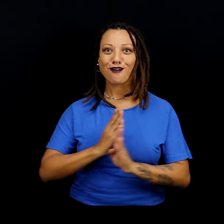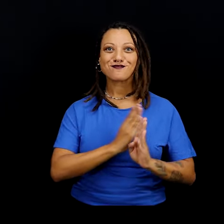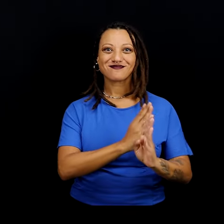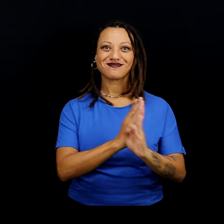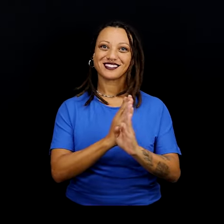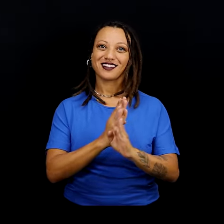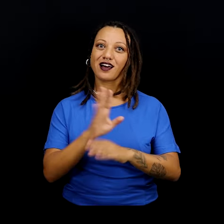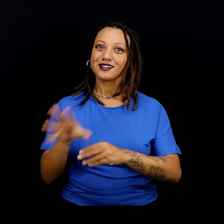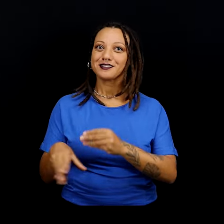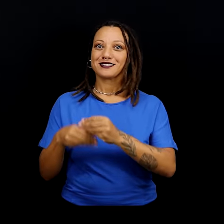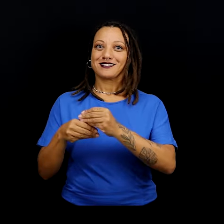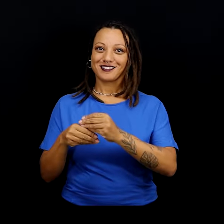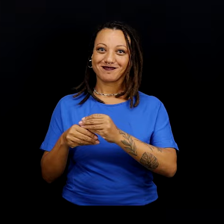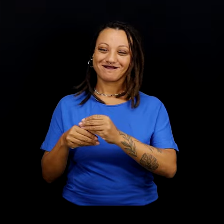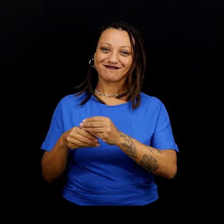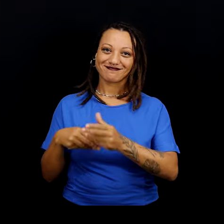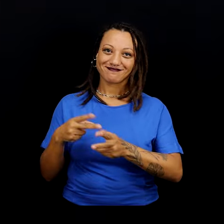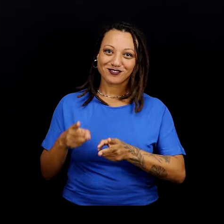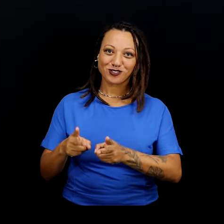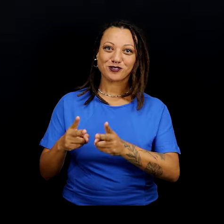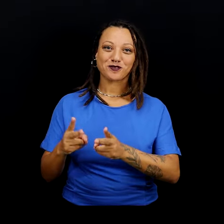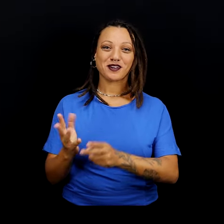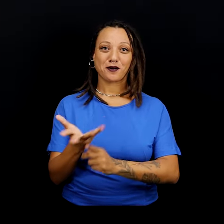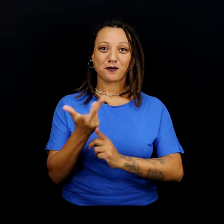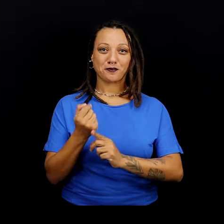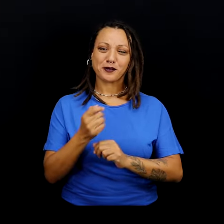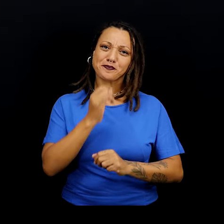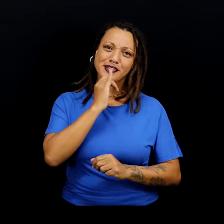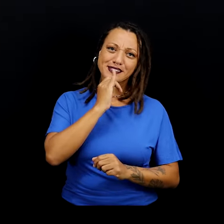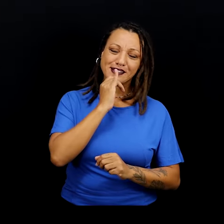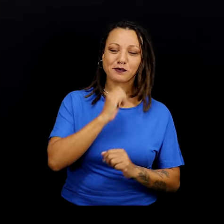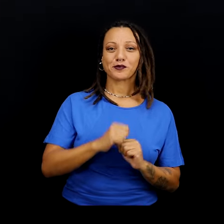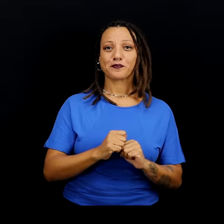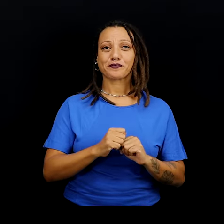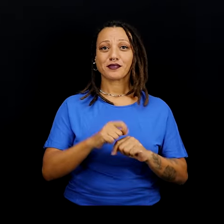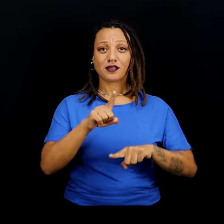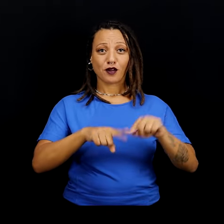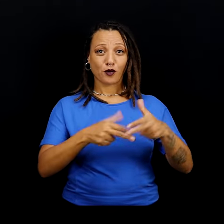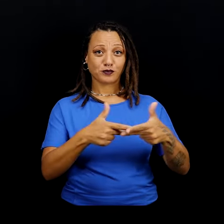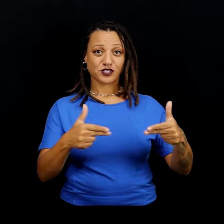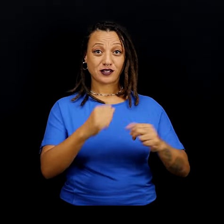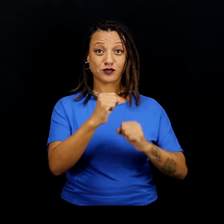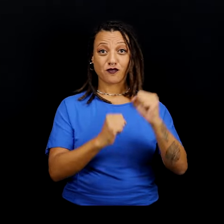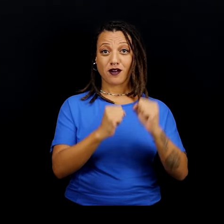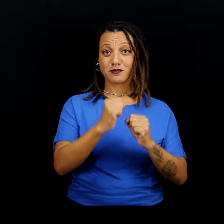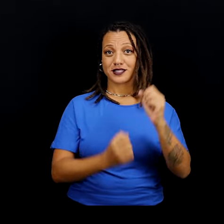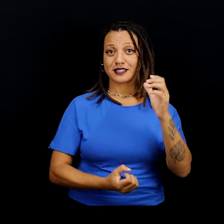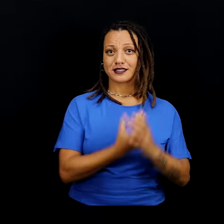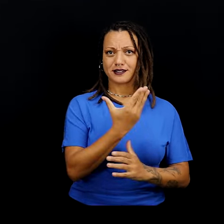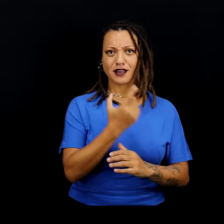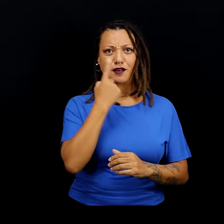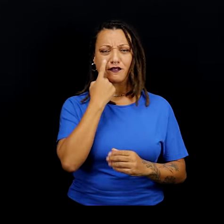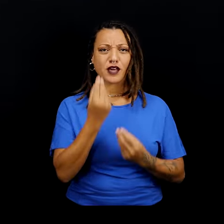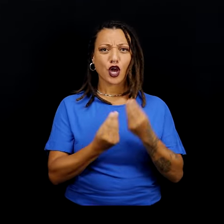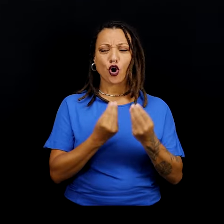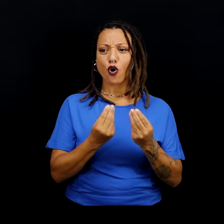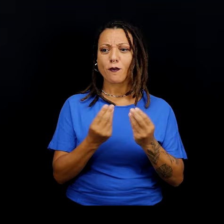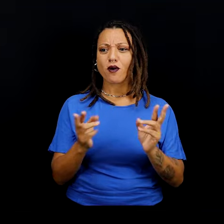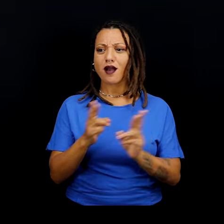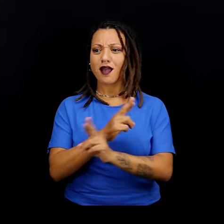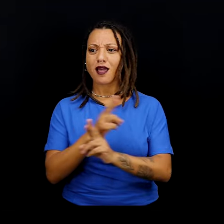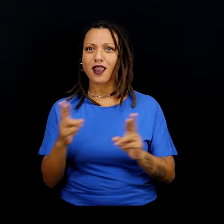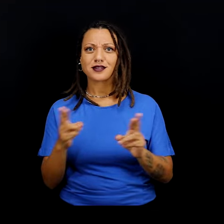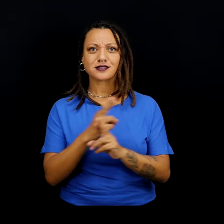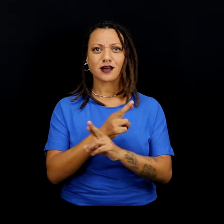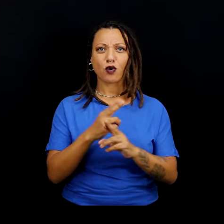que são feitas e são incorporadas ao conjunto, né? Consiste em pegar objetos fabricados pela indústria e ver como que